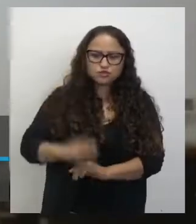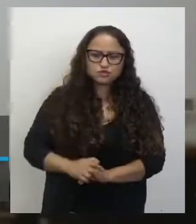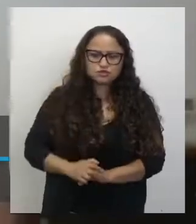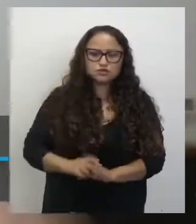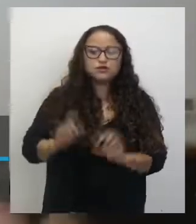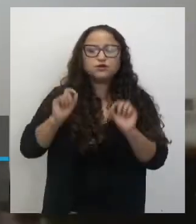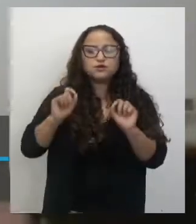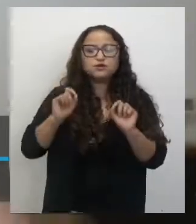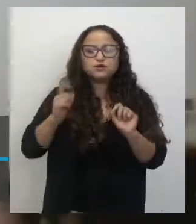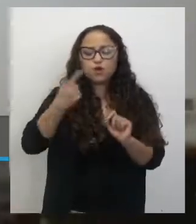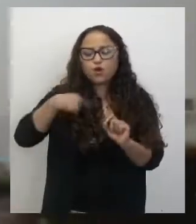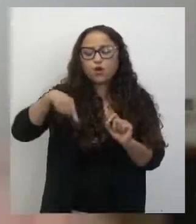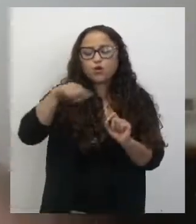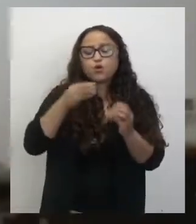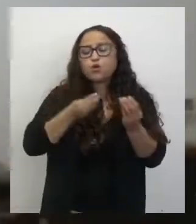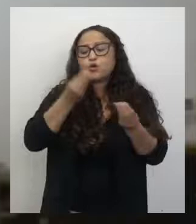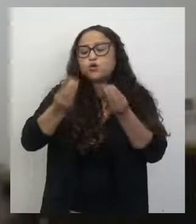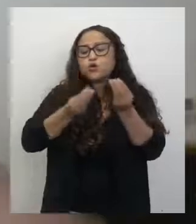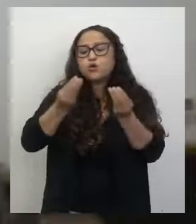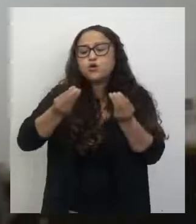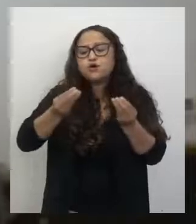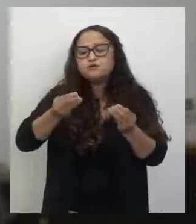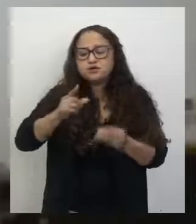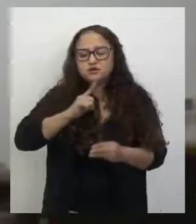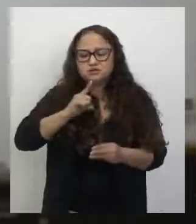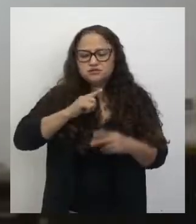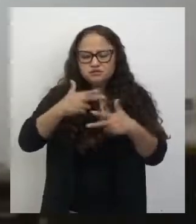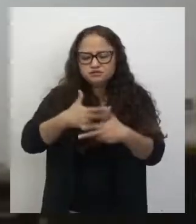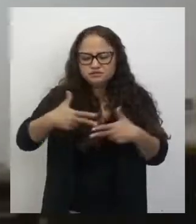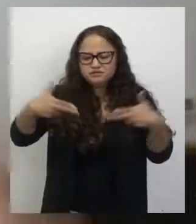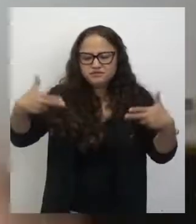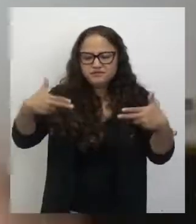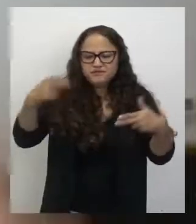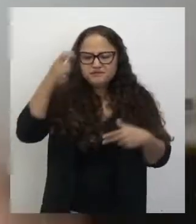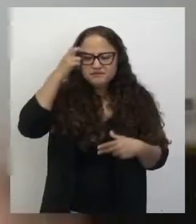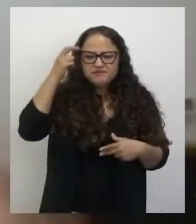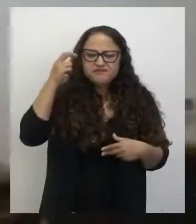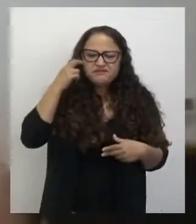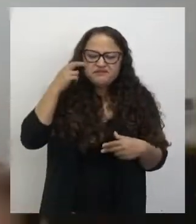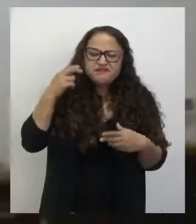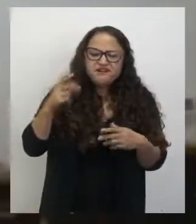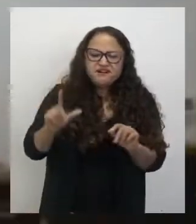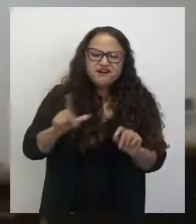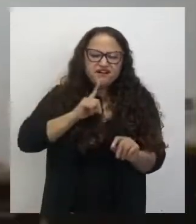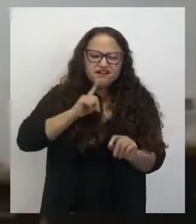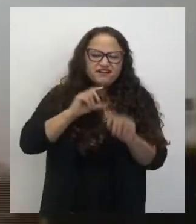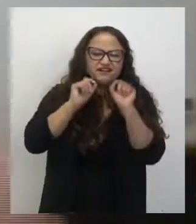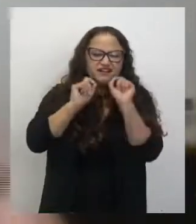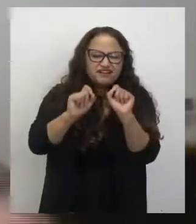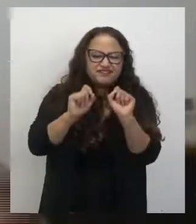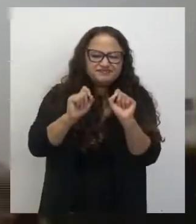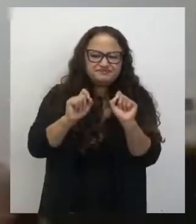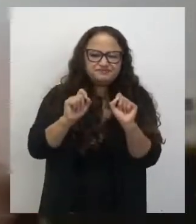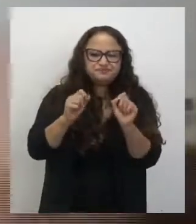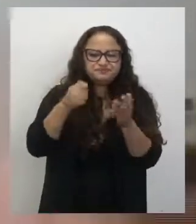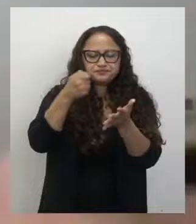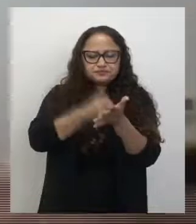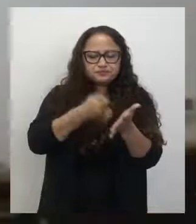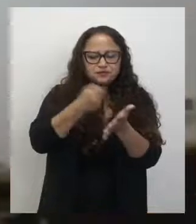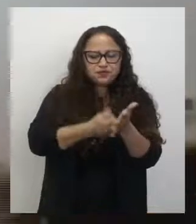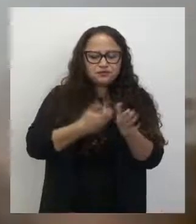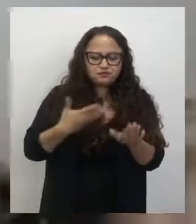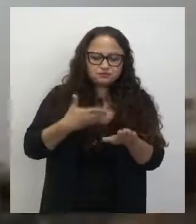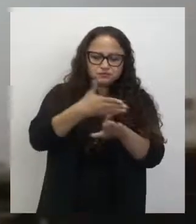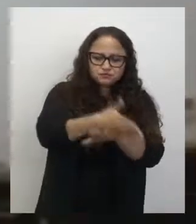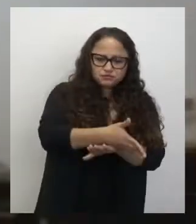quer dizer, como eu vou garantir a existência de uma etnia ou de um grupo étnico, no caso os indígenas, sendo que a briga pelo